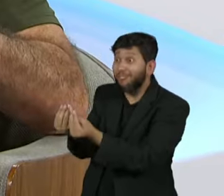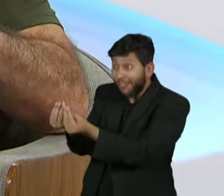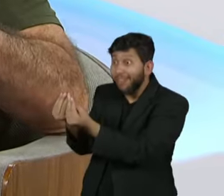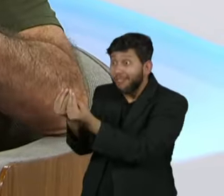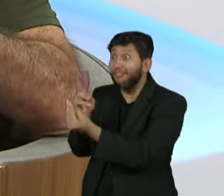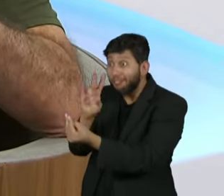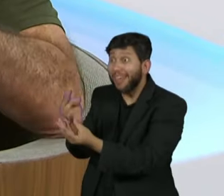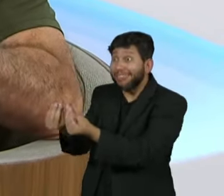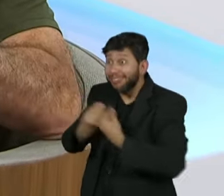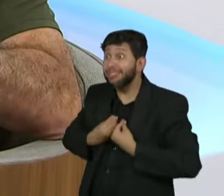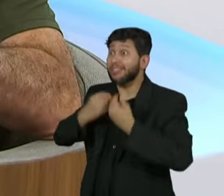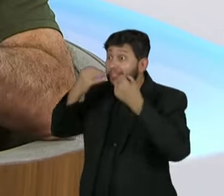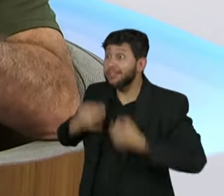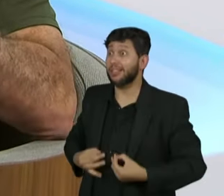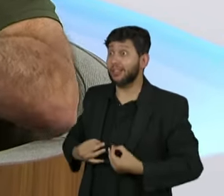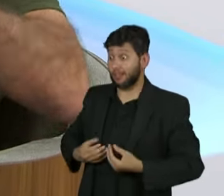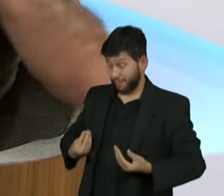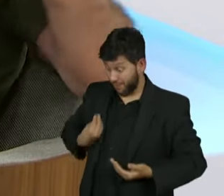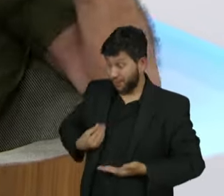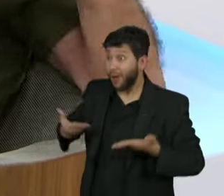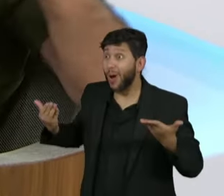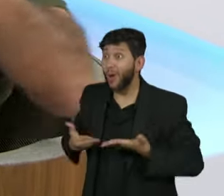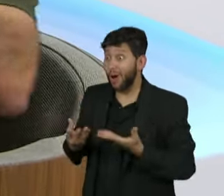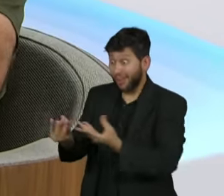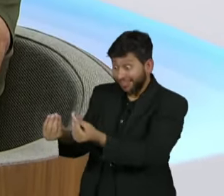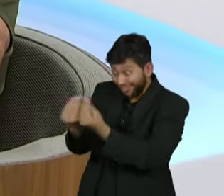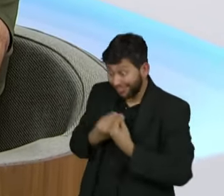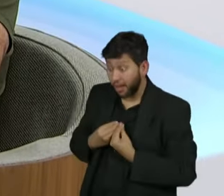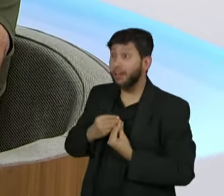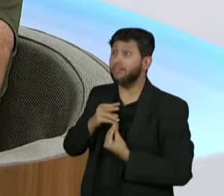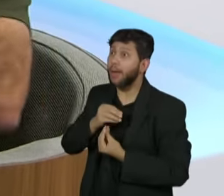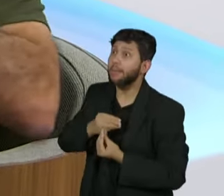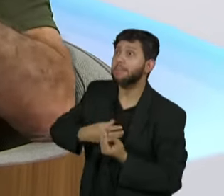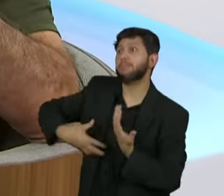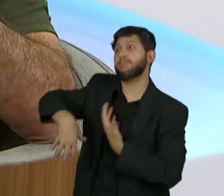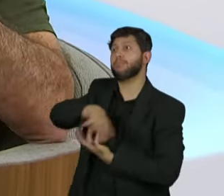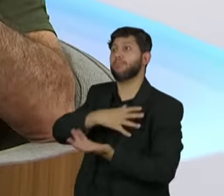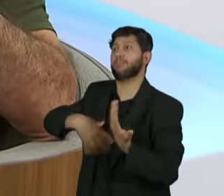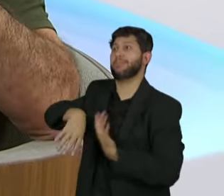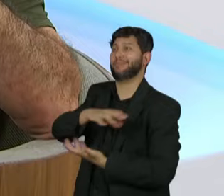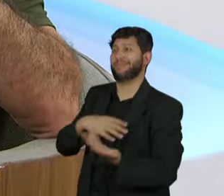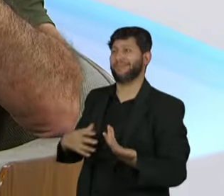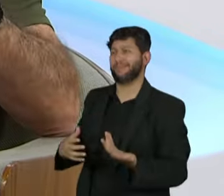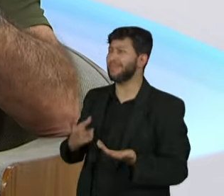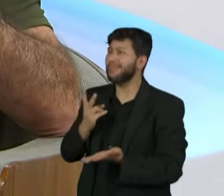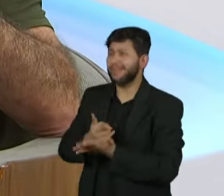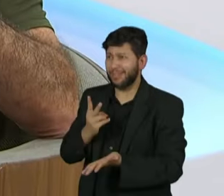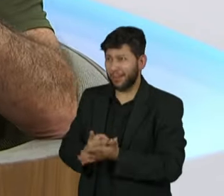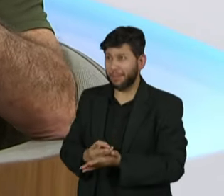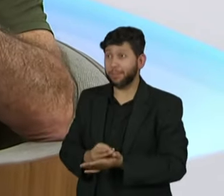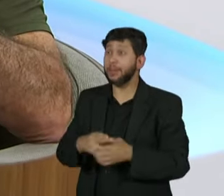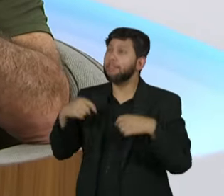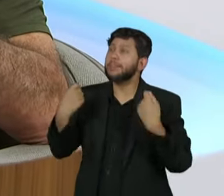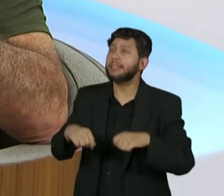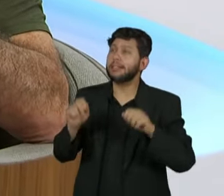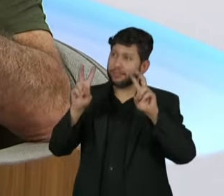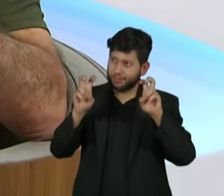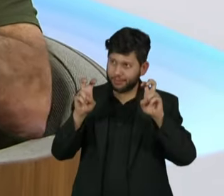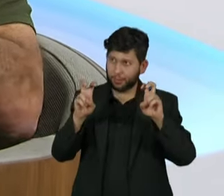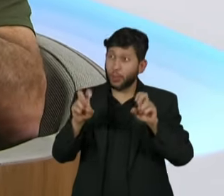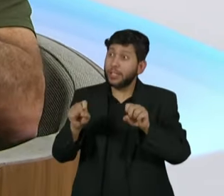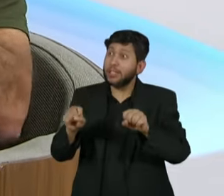mexer com que existe aqui agora como mexeu em toda a história da humanidade Esse é o processo que a gente chama de destruição criativo